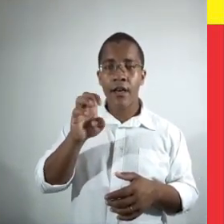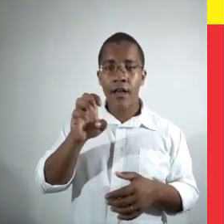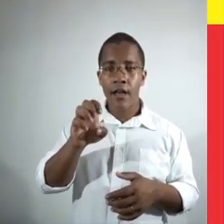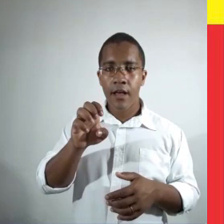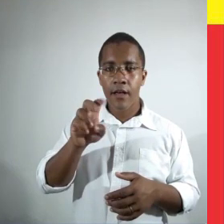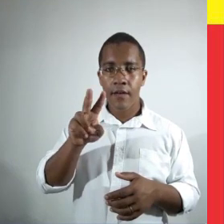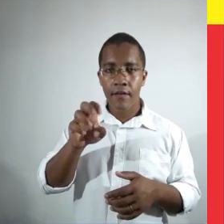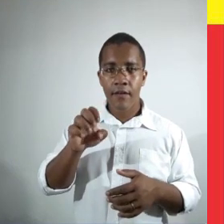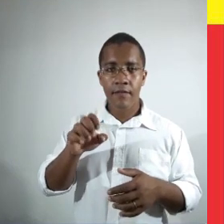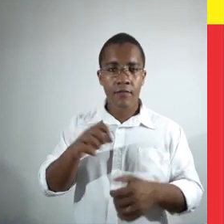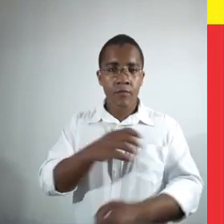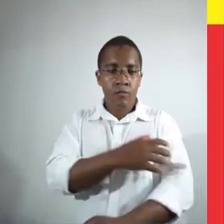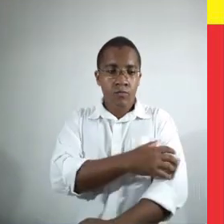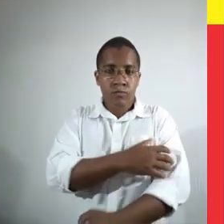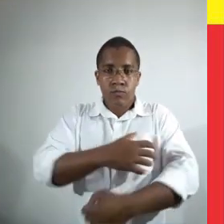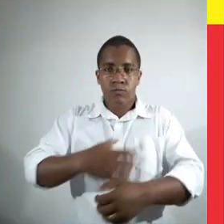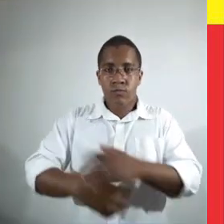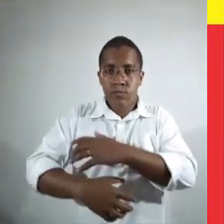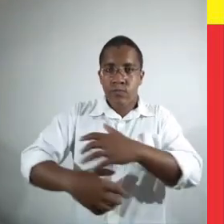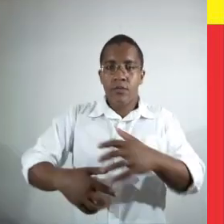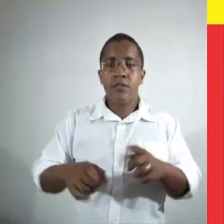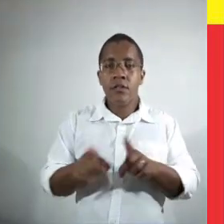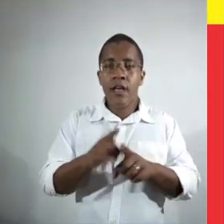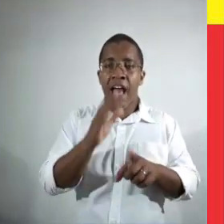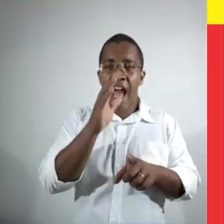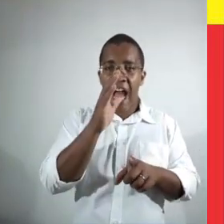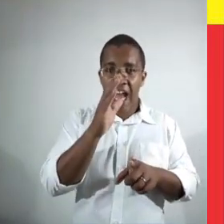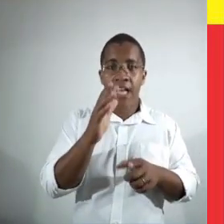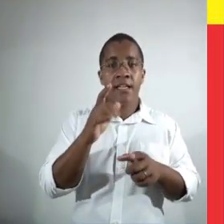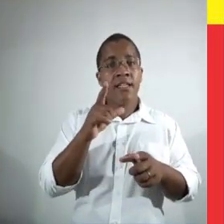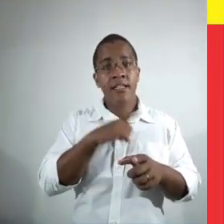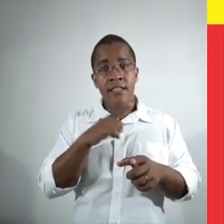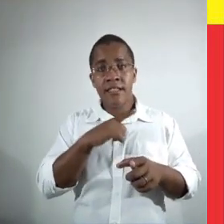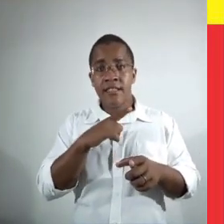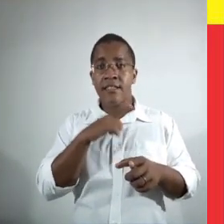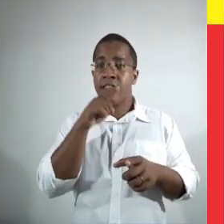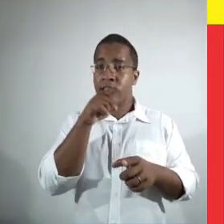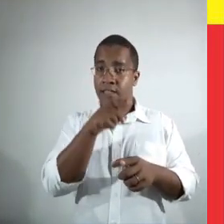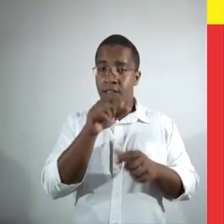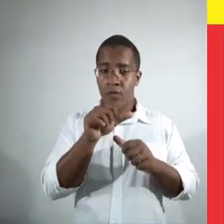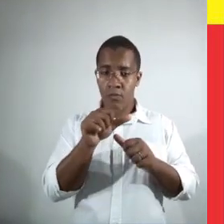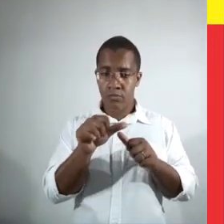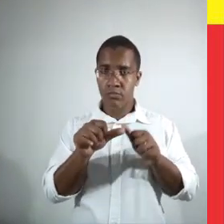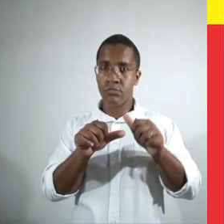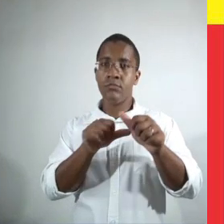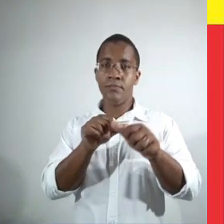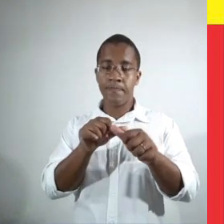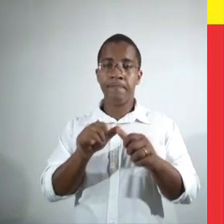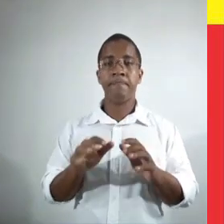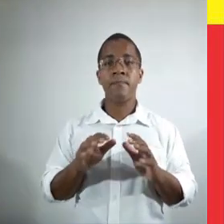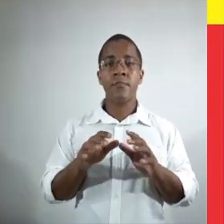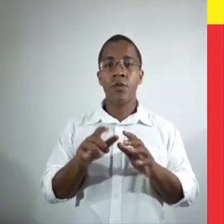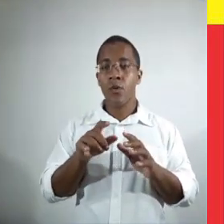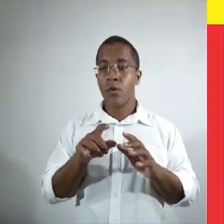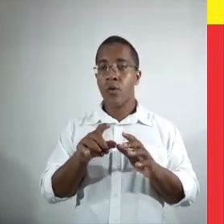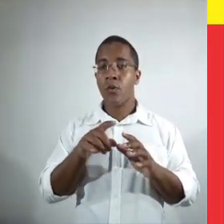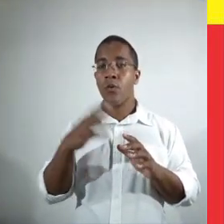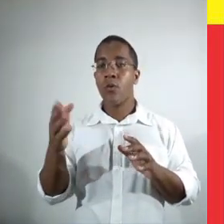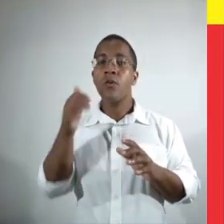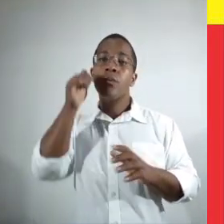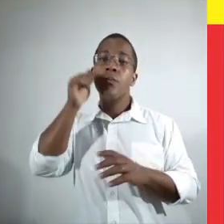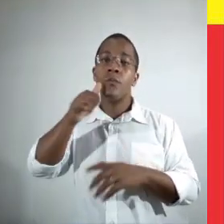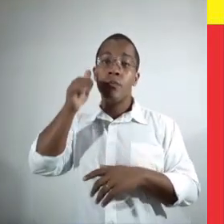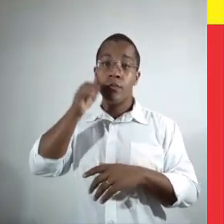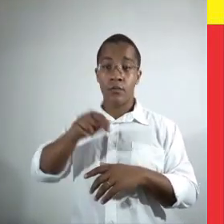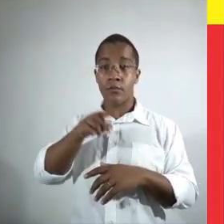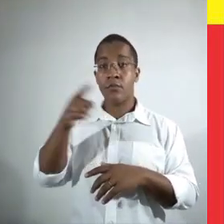certo? E desenvolvimento e maturação dos órgãos sexuais. Se olharmos na imagem ao lado direito, a imagem